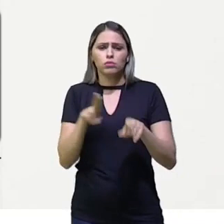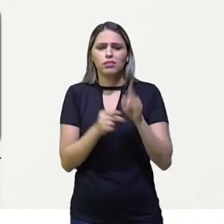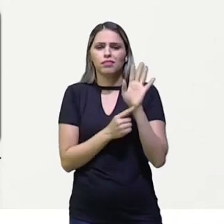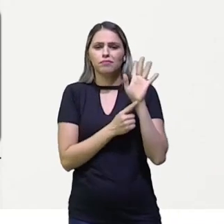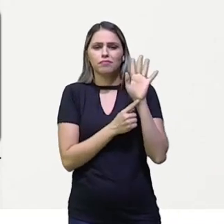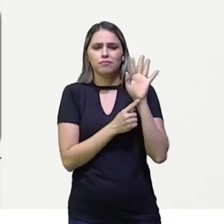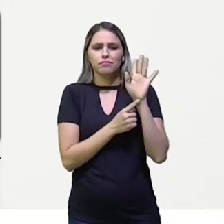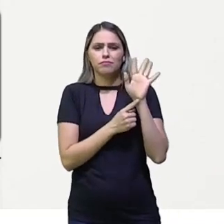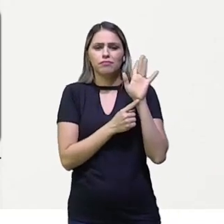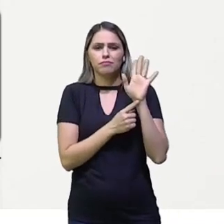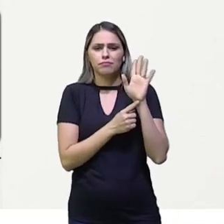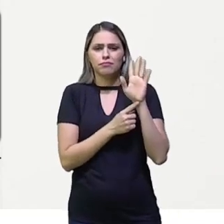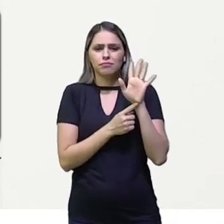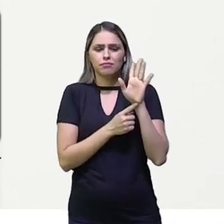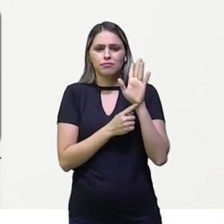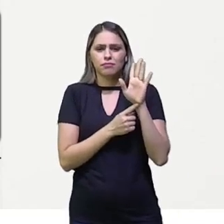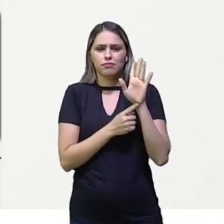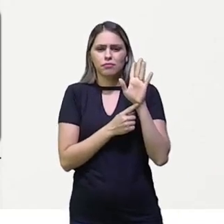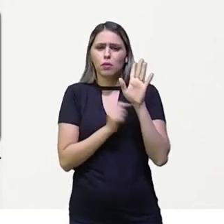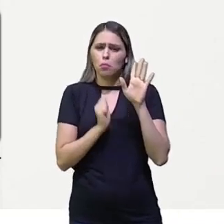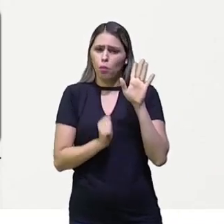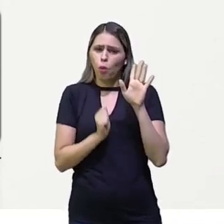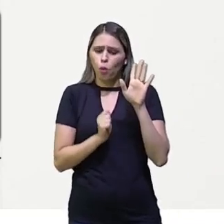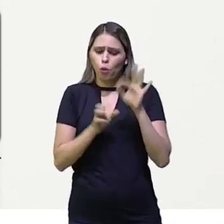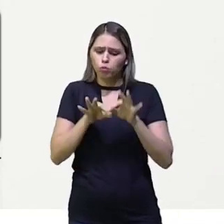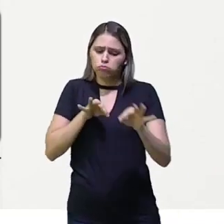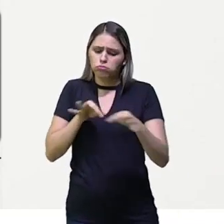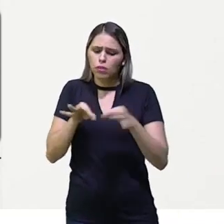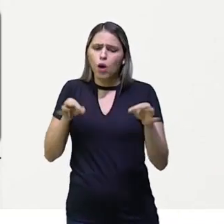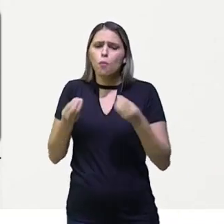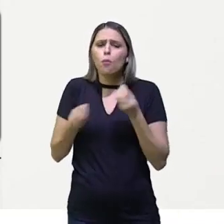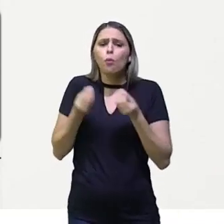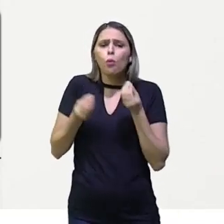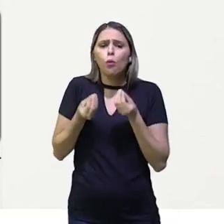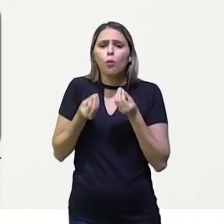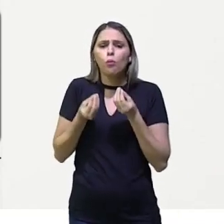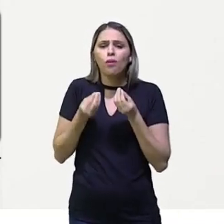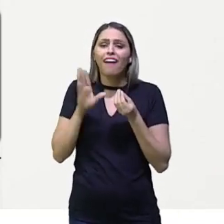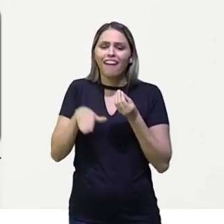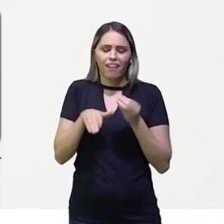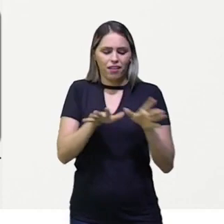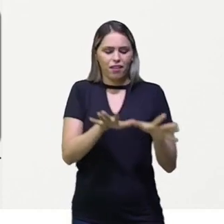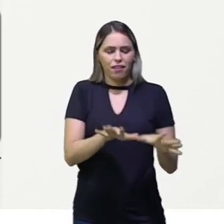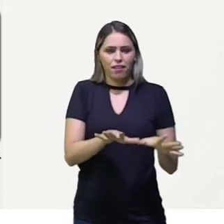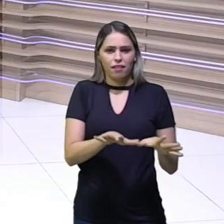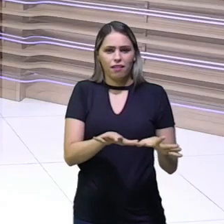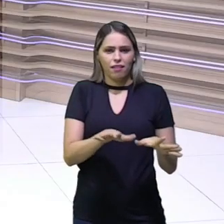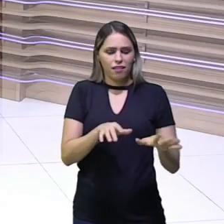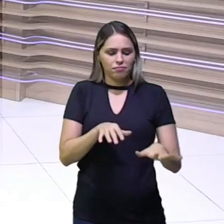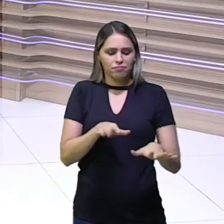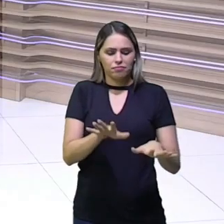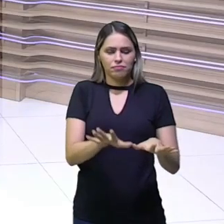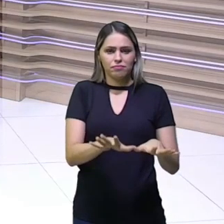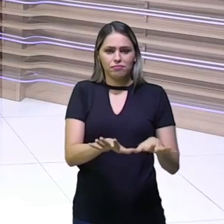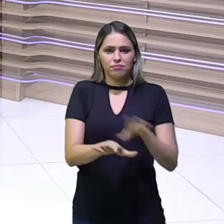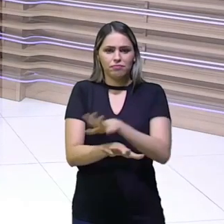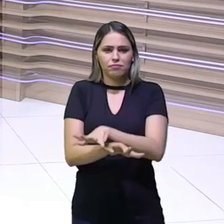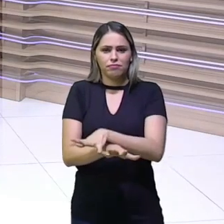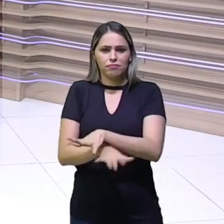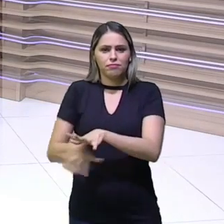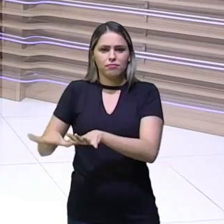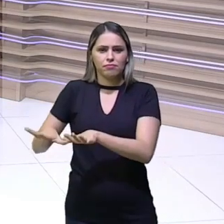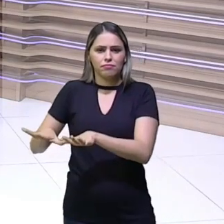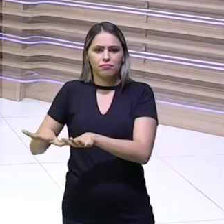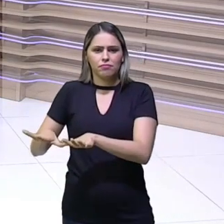mãos para medir em forma de palmos. Palmos.